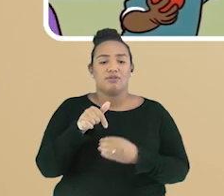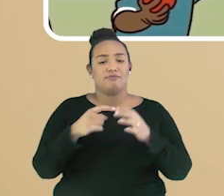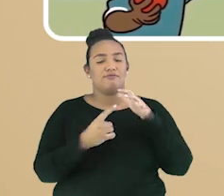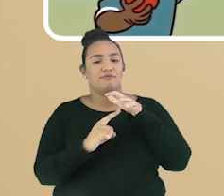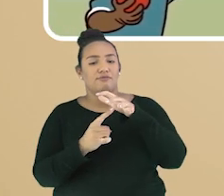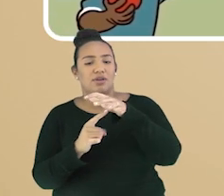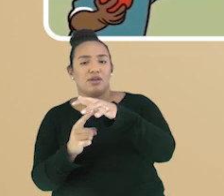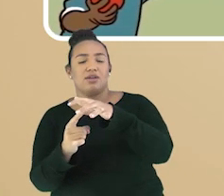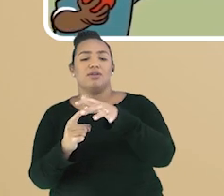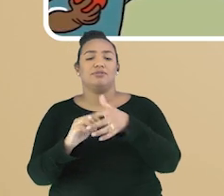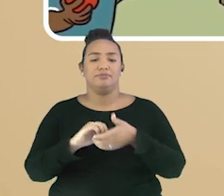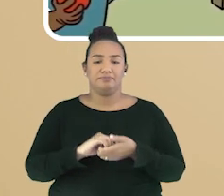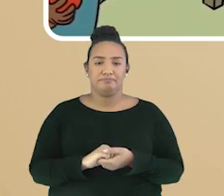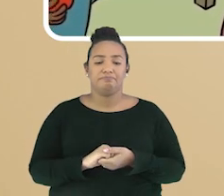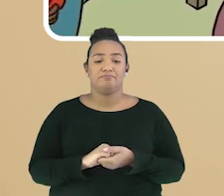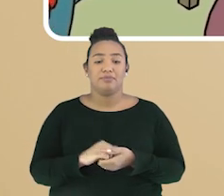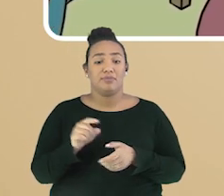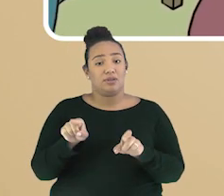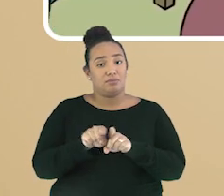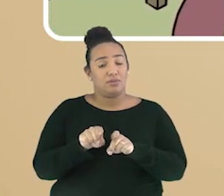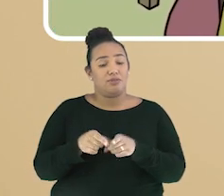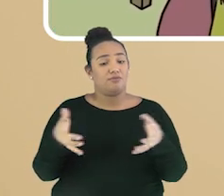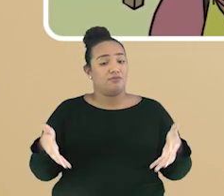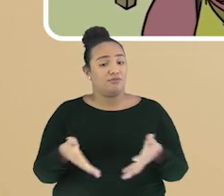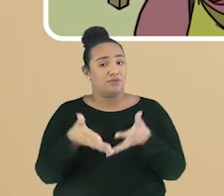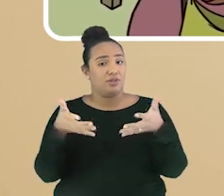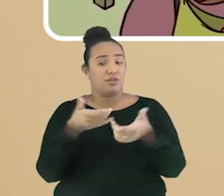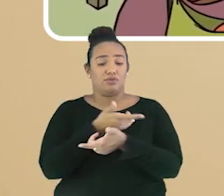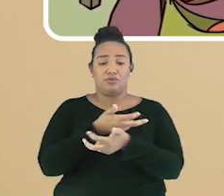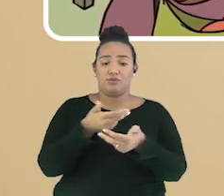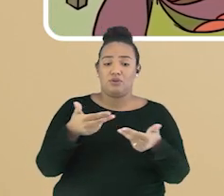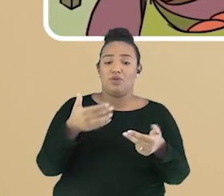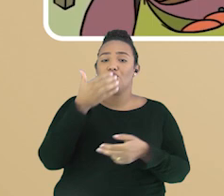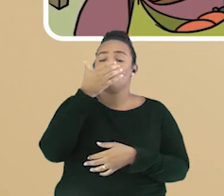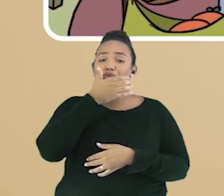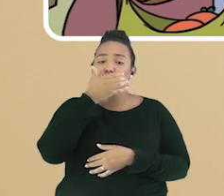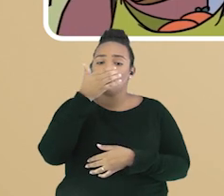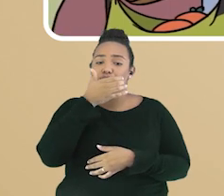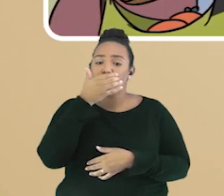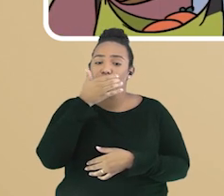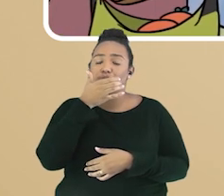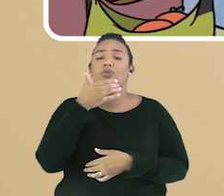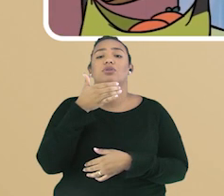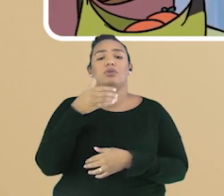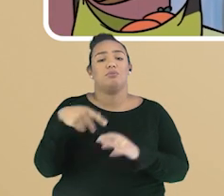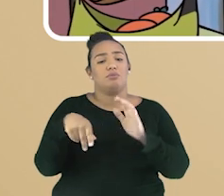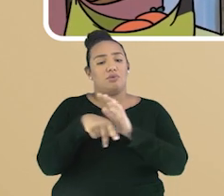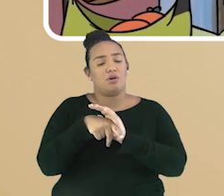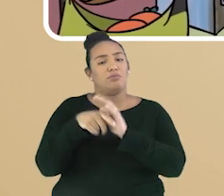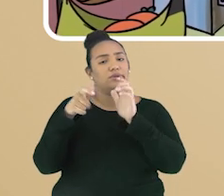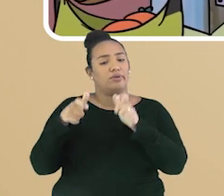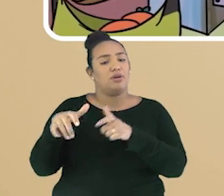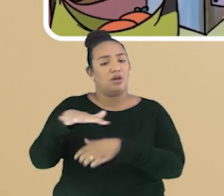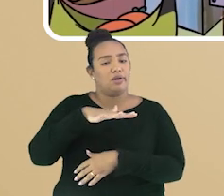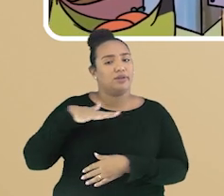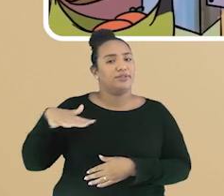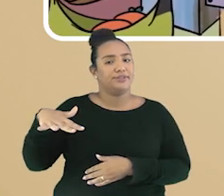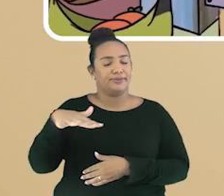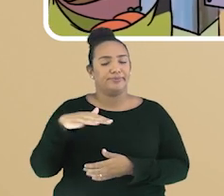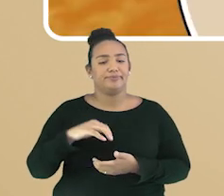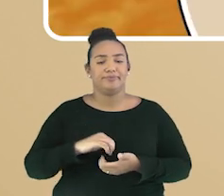produtores. Prefira verduras, legumes e frutas da época produzidos na região.